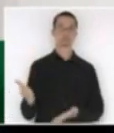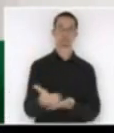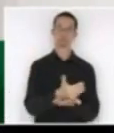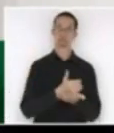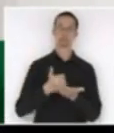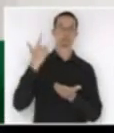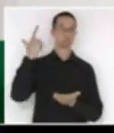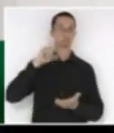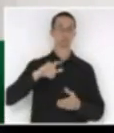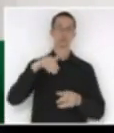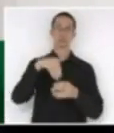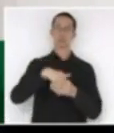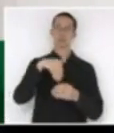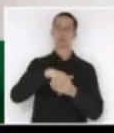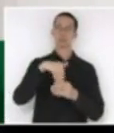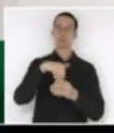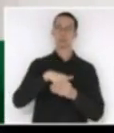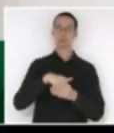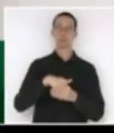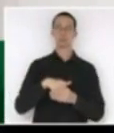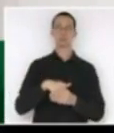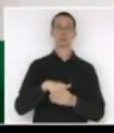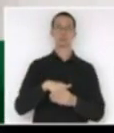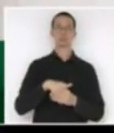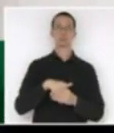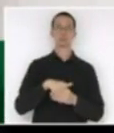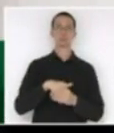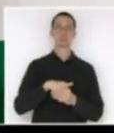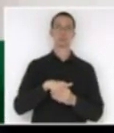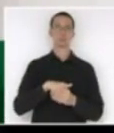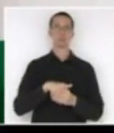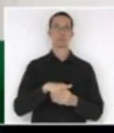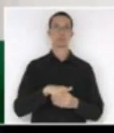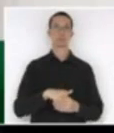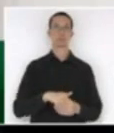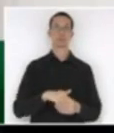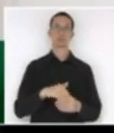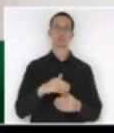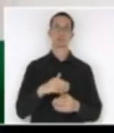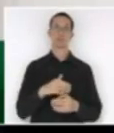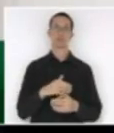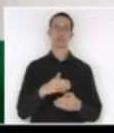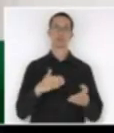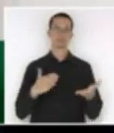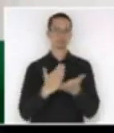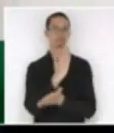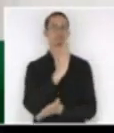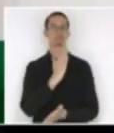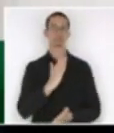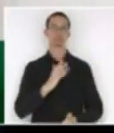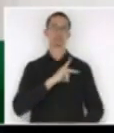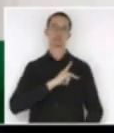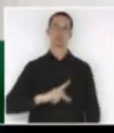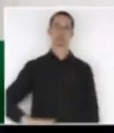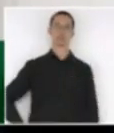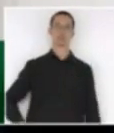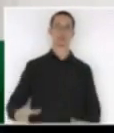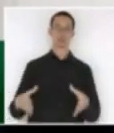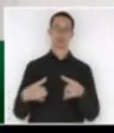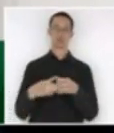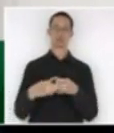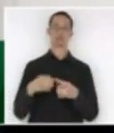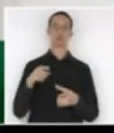padre Baldiceira, e conseguiu se eleger como presidente da CIADESP para um mandato triênio